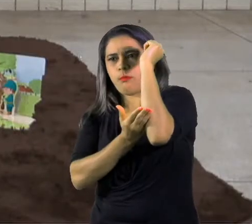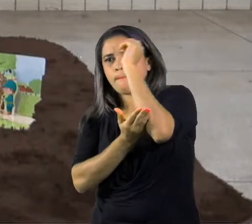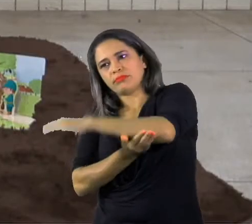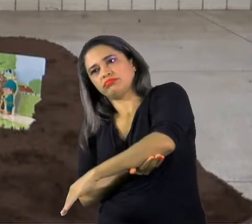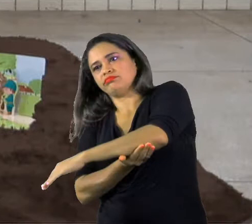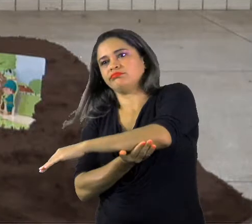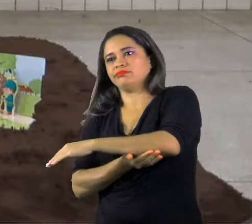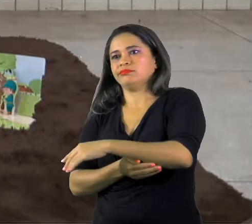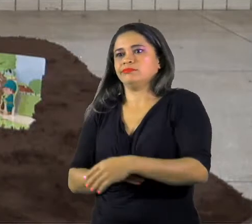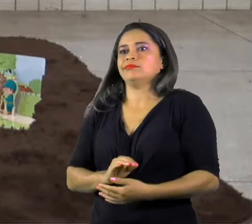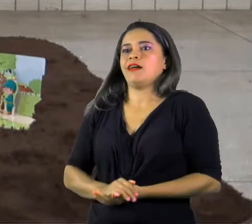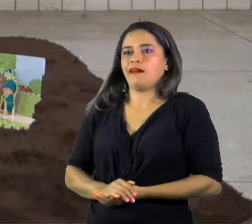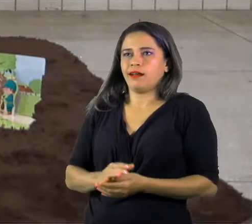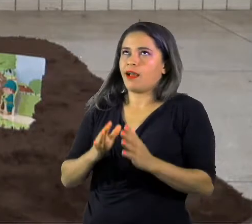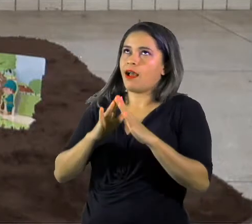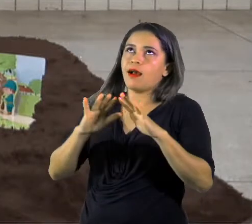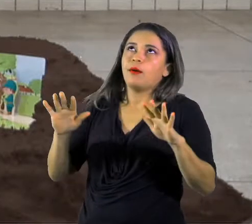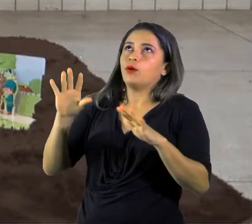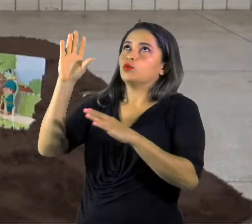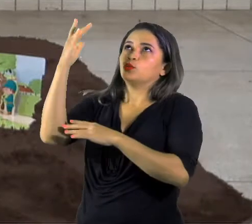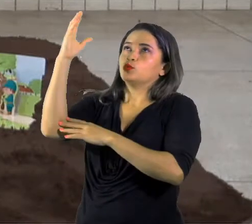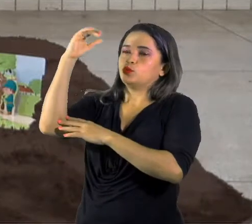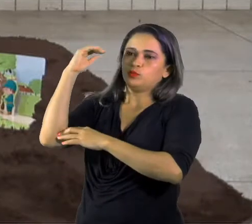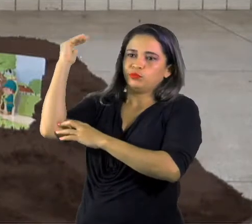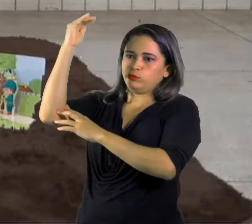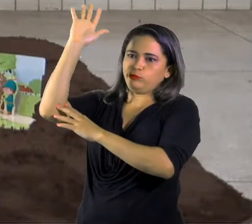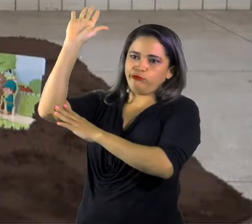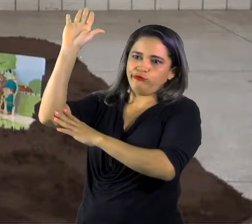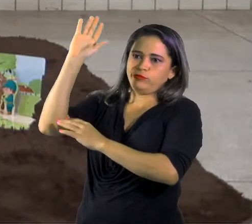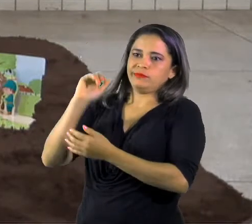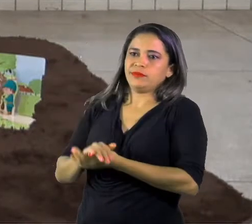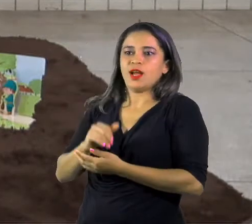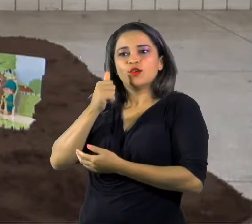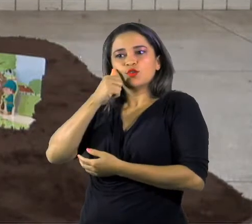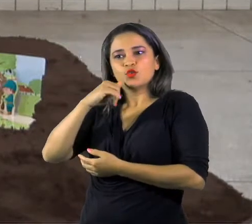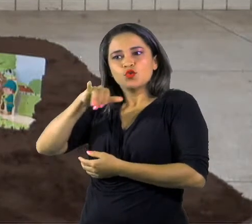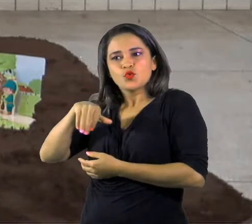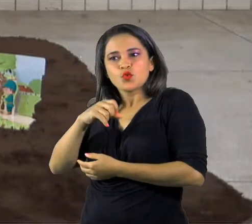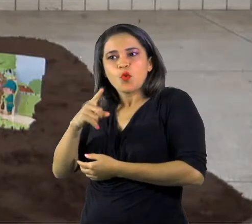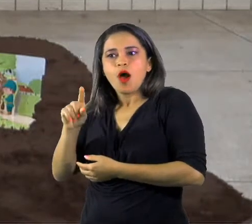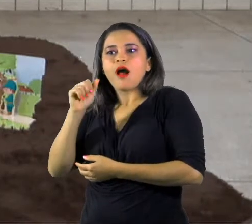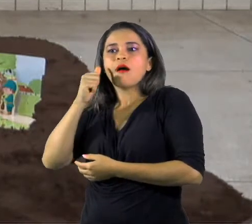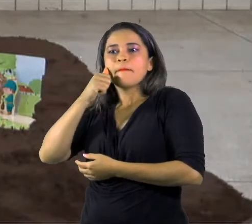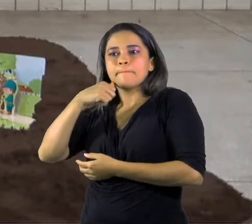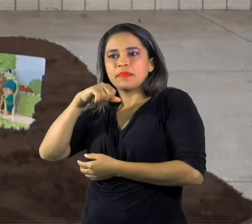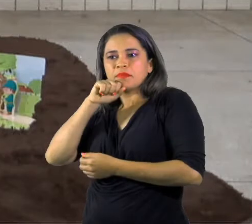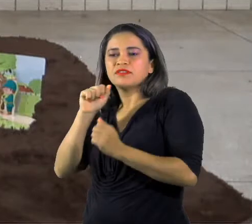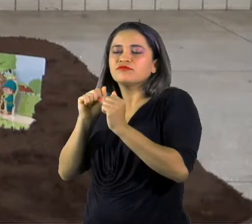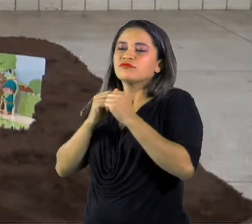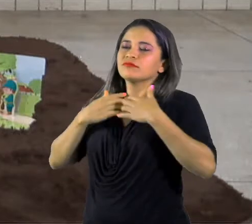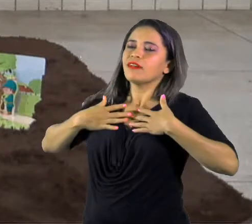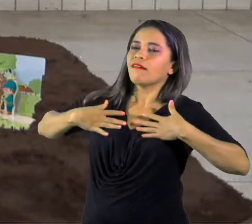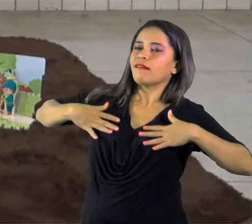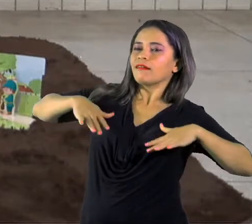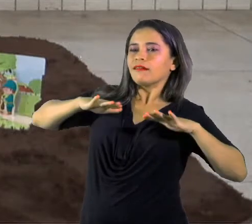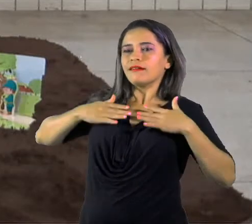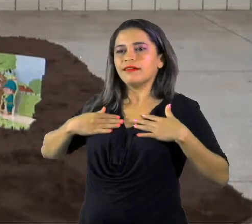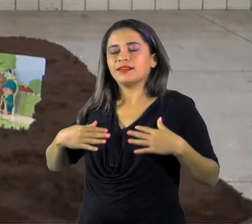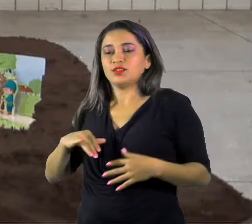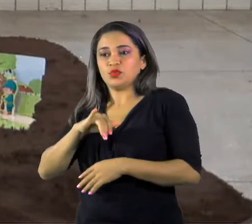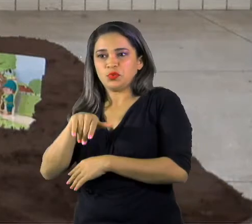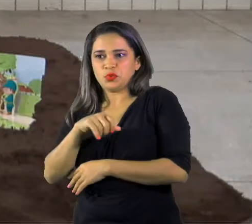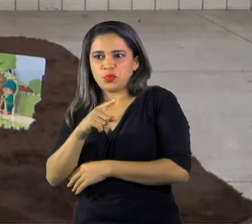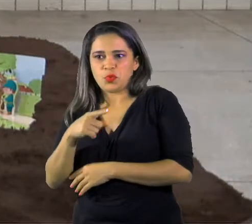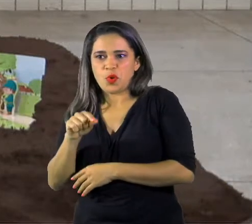do gigante. Assim, João e sua mamãe conseguiram viver de uma forma mais tranquila. João, com